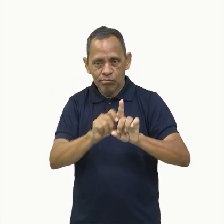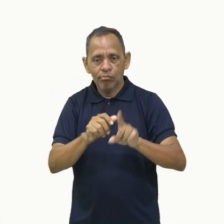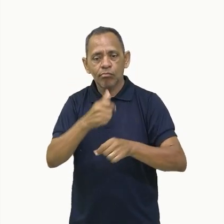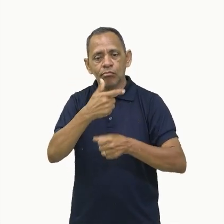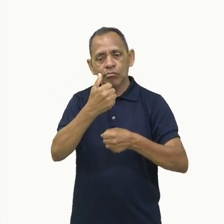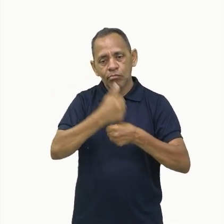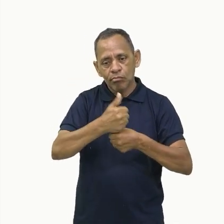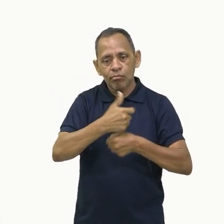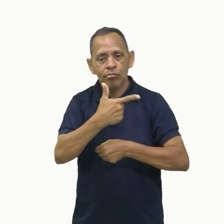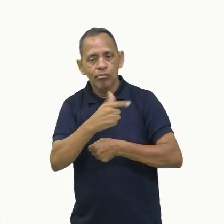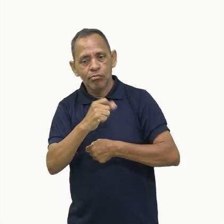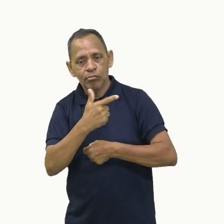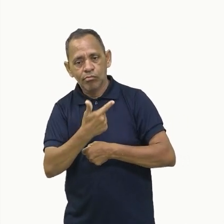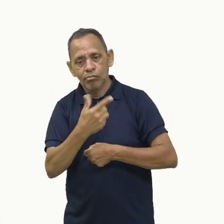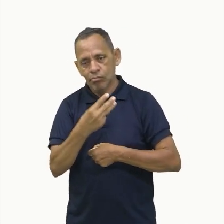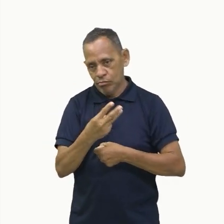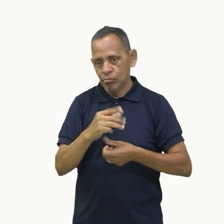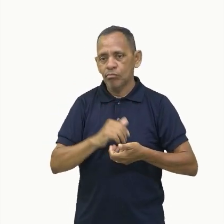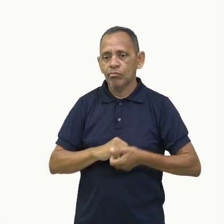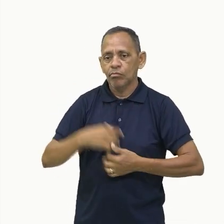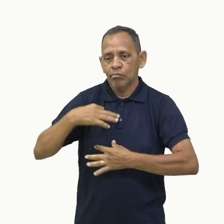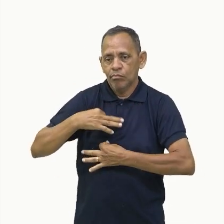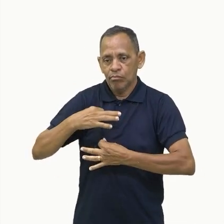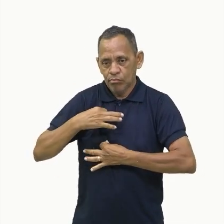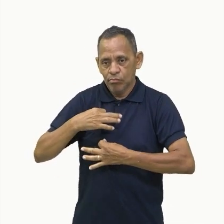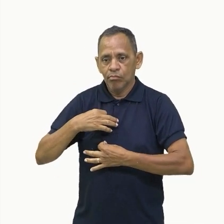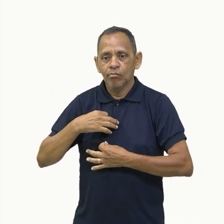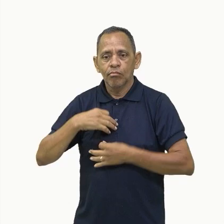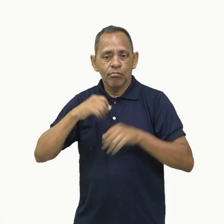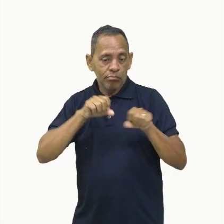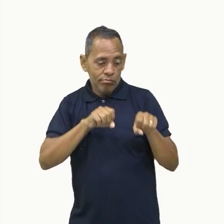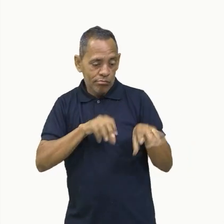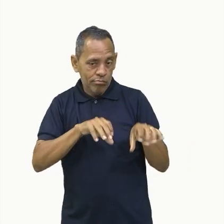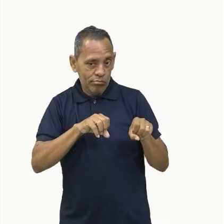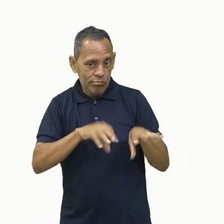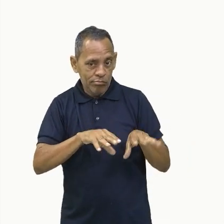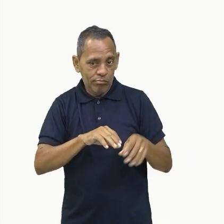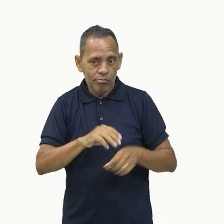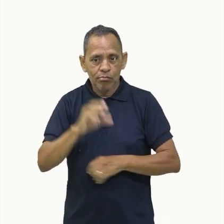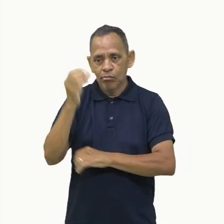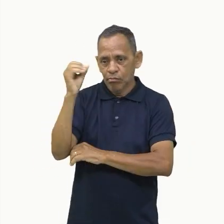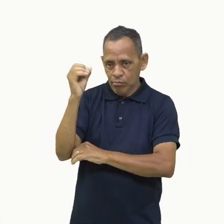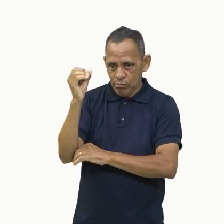2023, agosto, setembro,